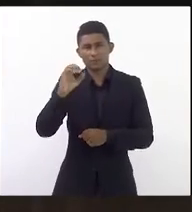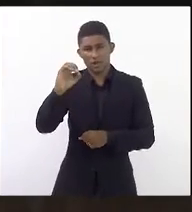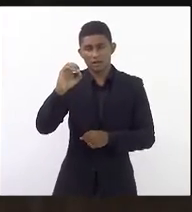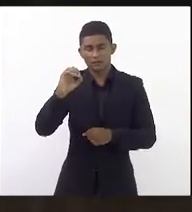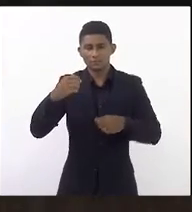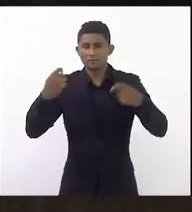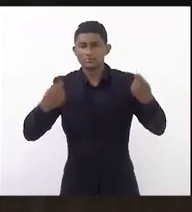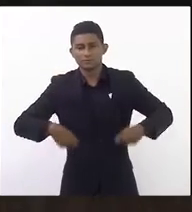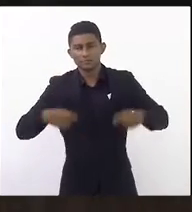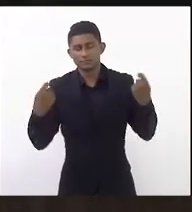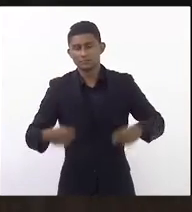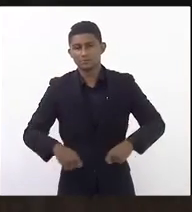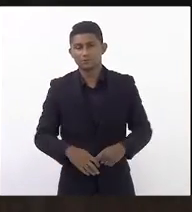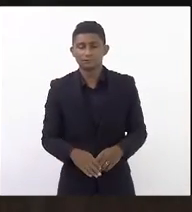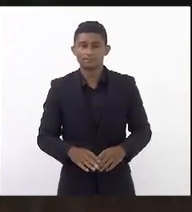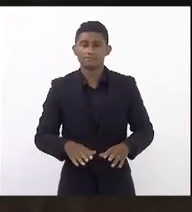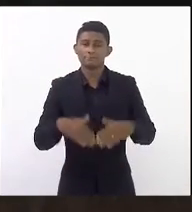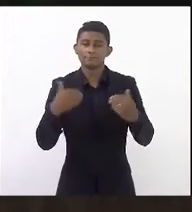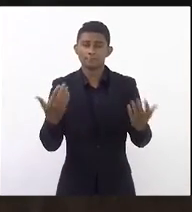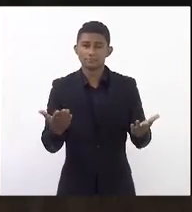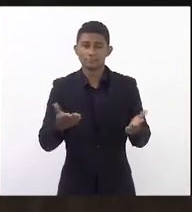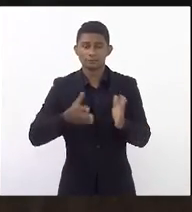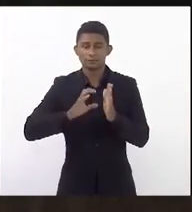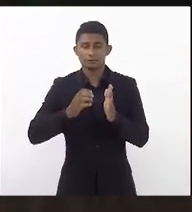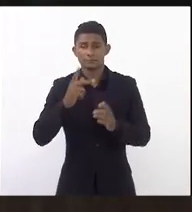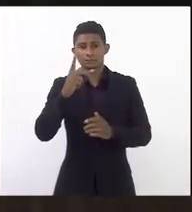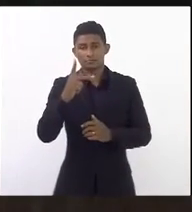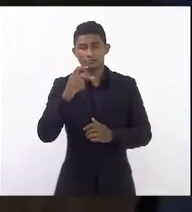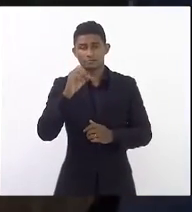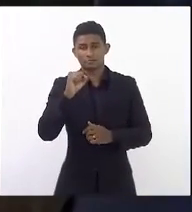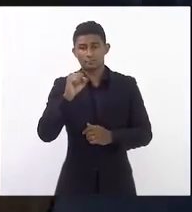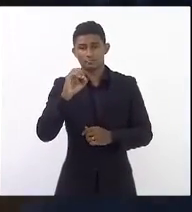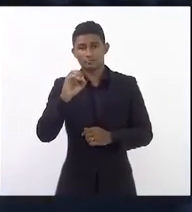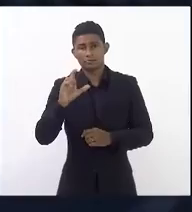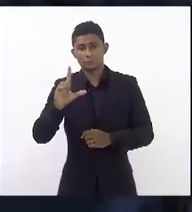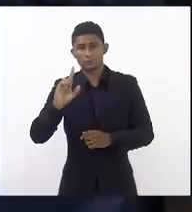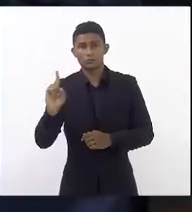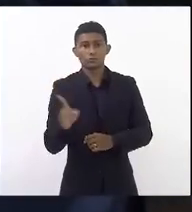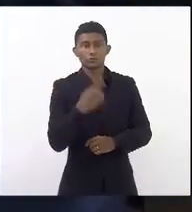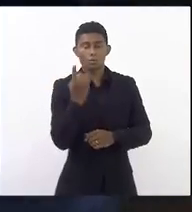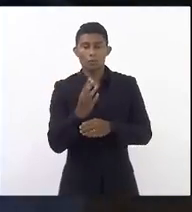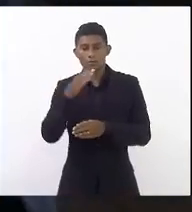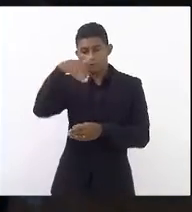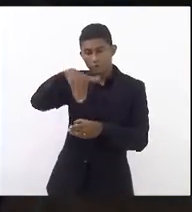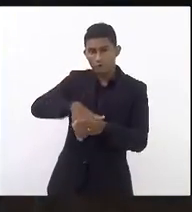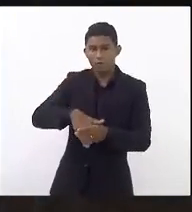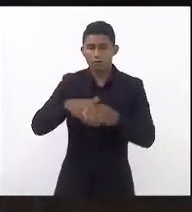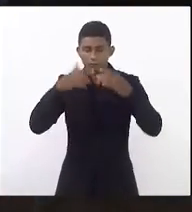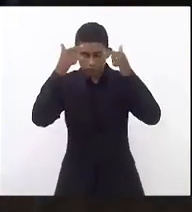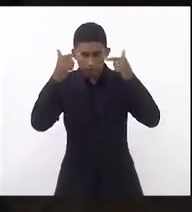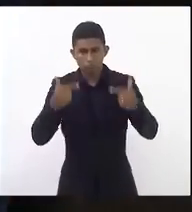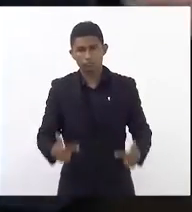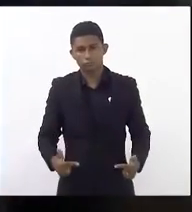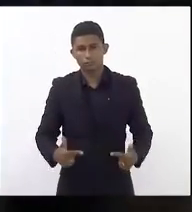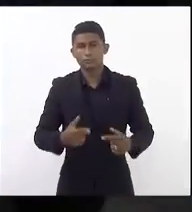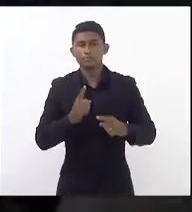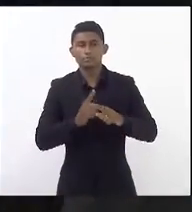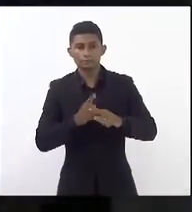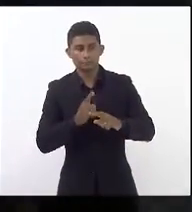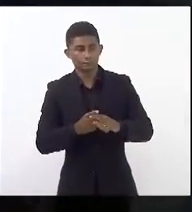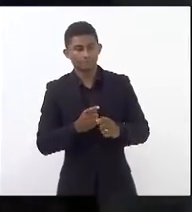sentido, indicamos pela liderança do PSOL o voto por abstenção, já que a